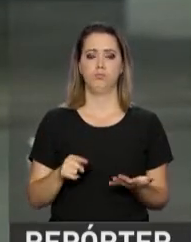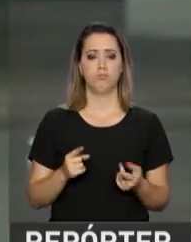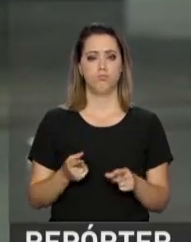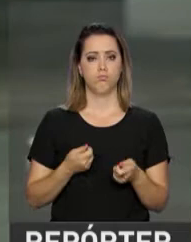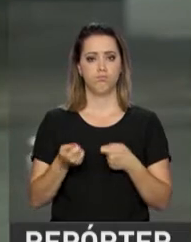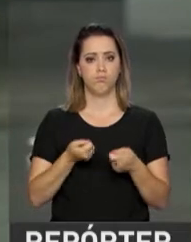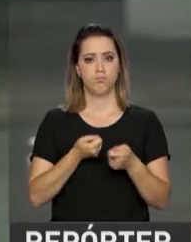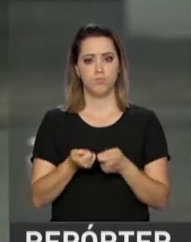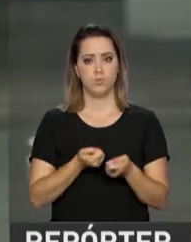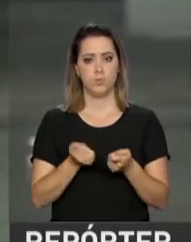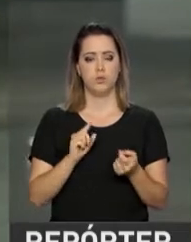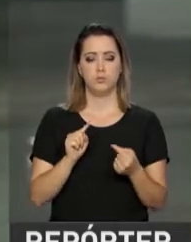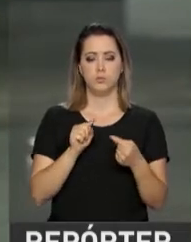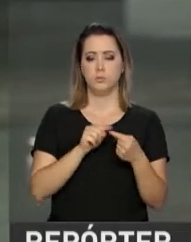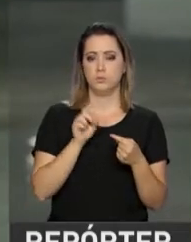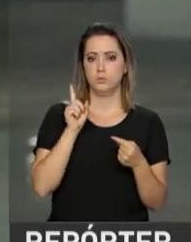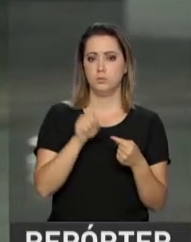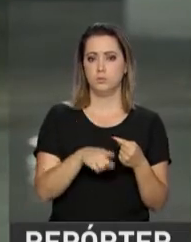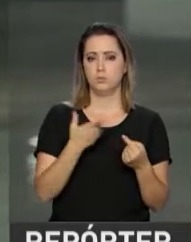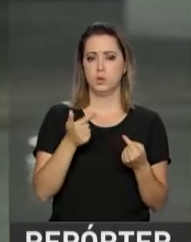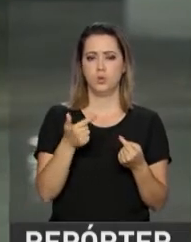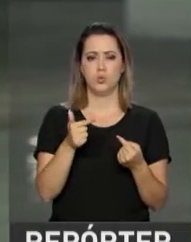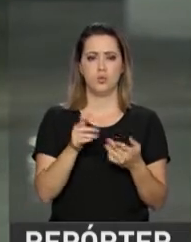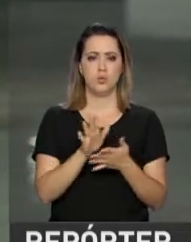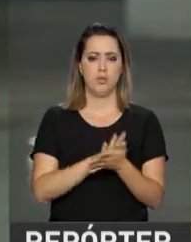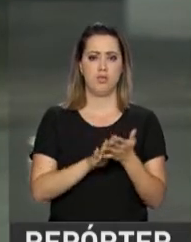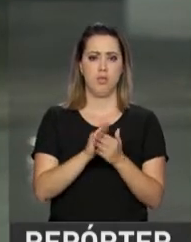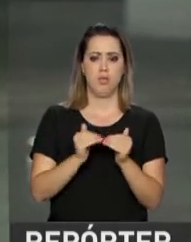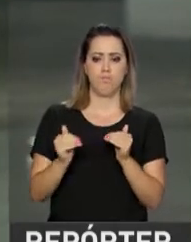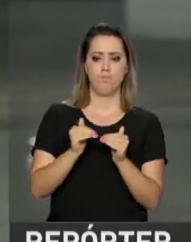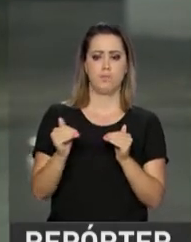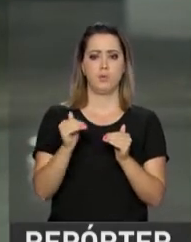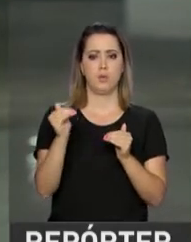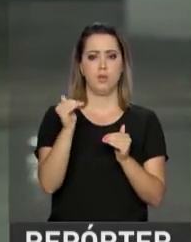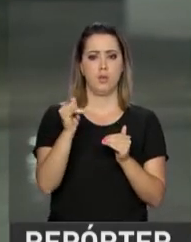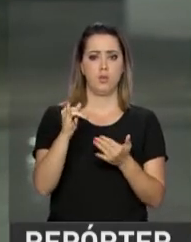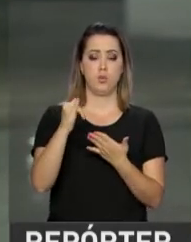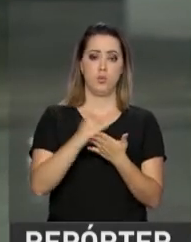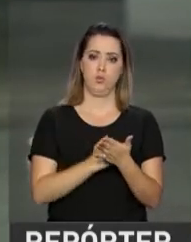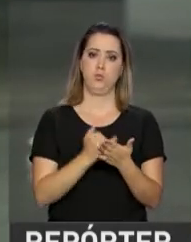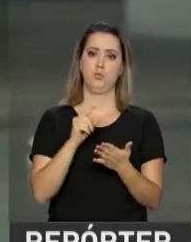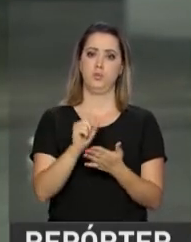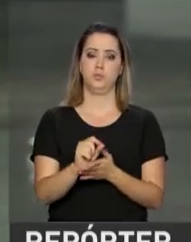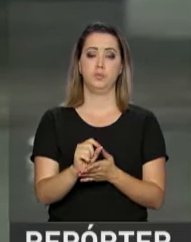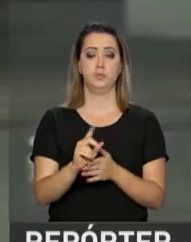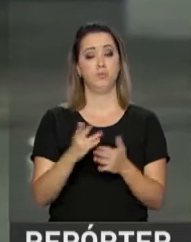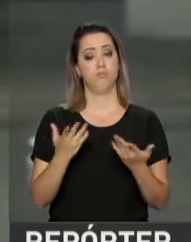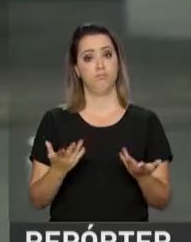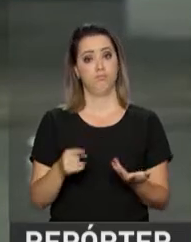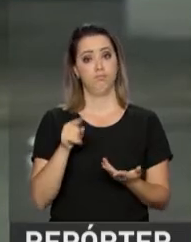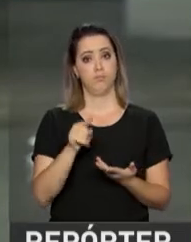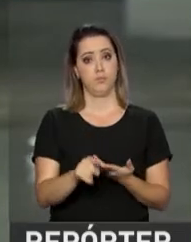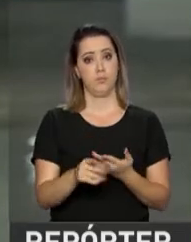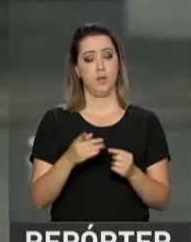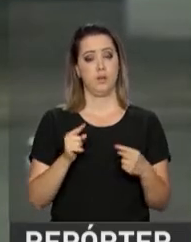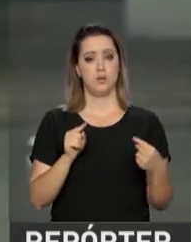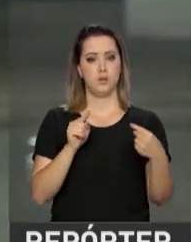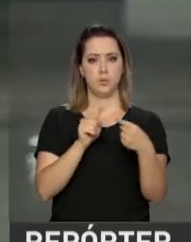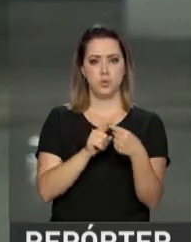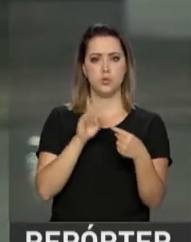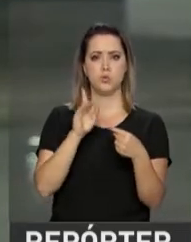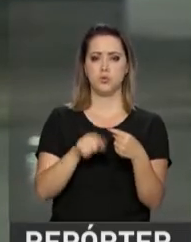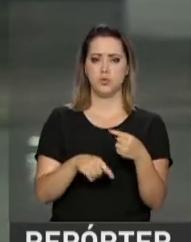tentativa obstinada de não aumentar a carga tributária brasileira e que este foco vai